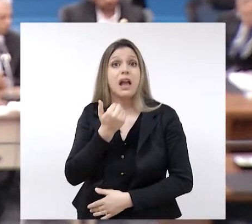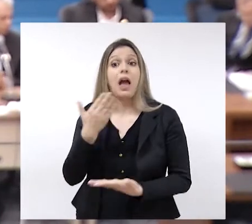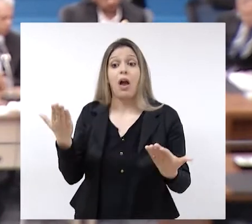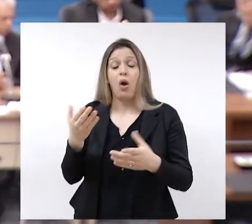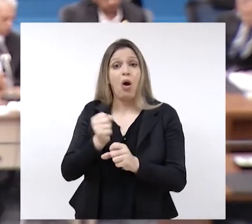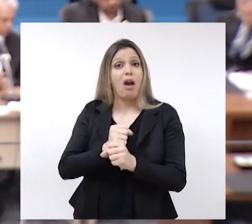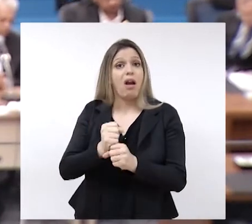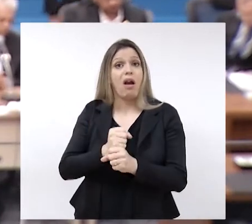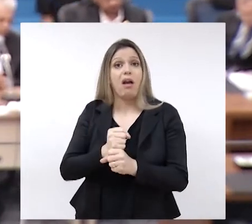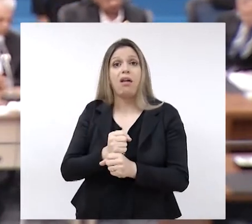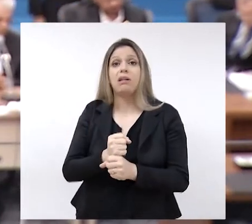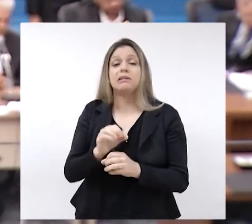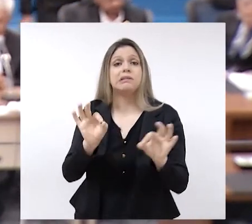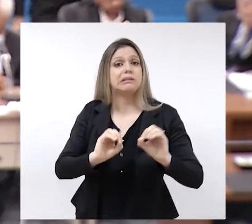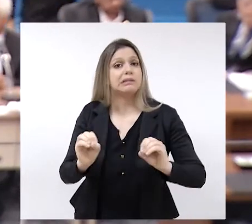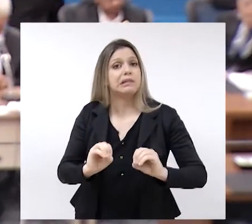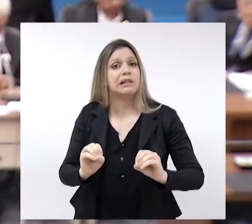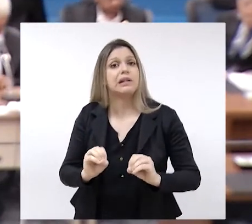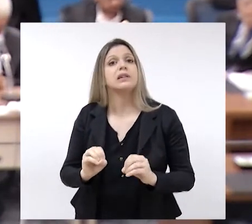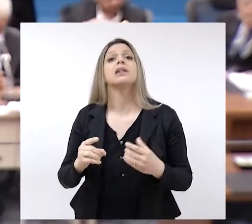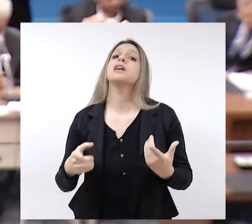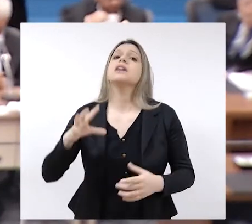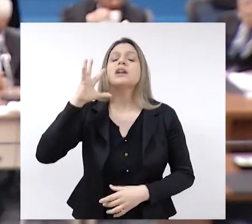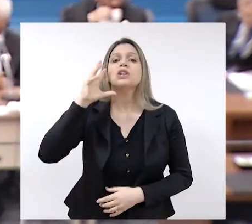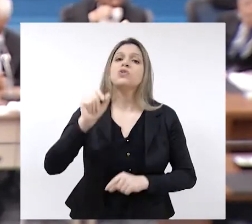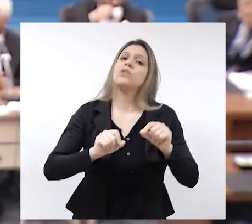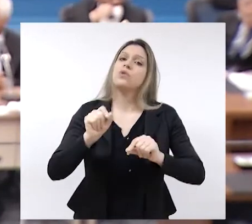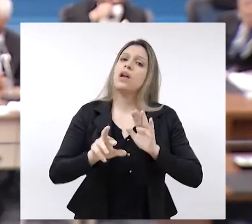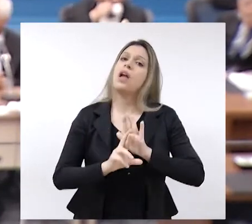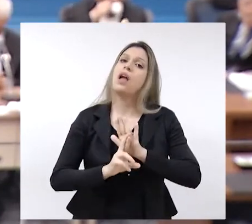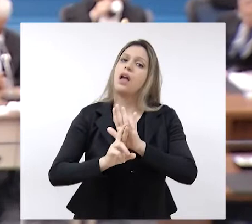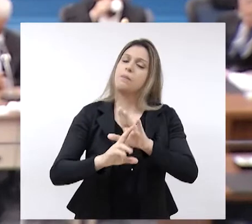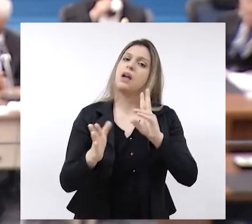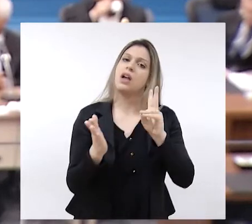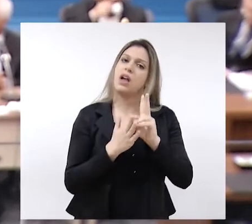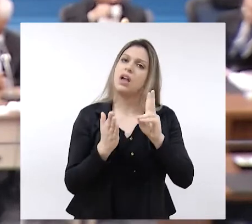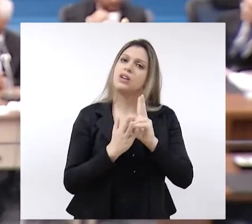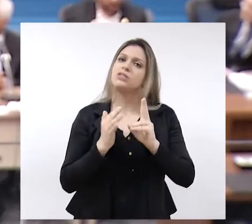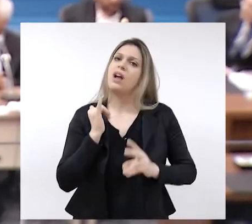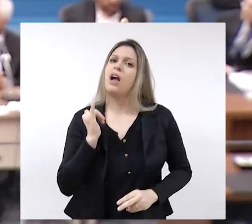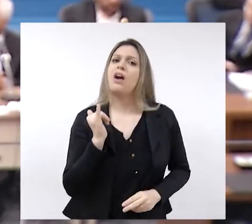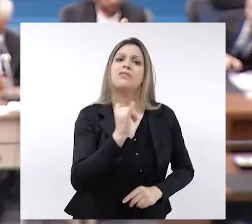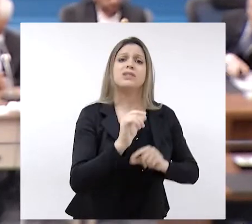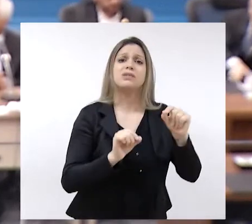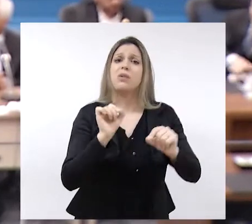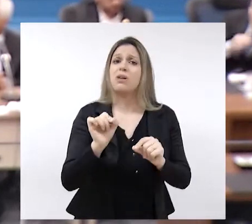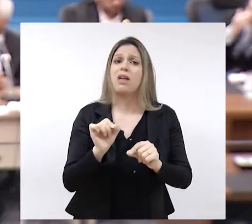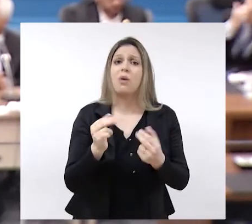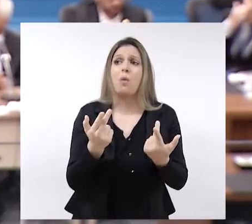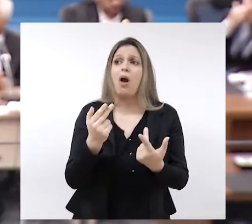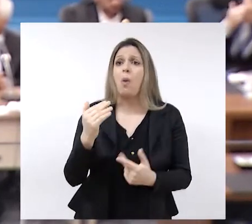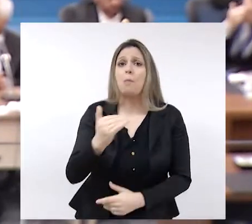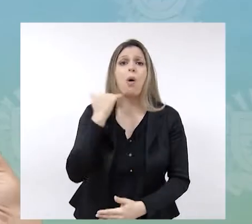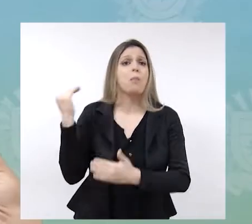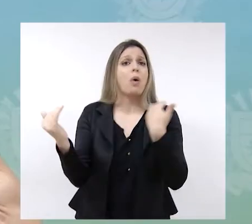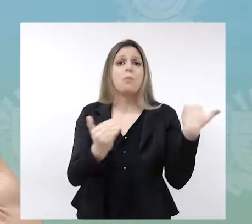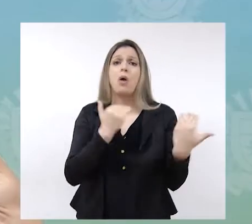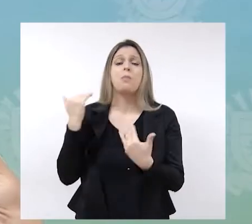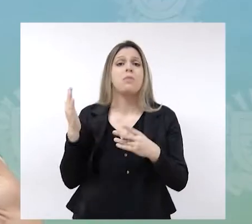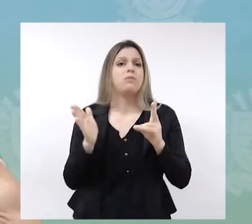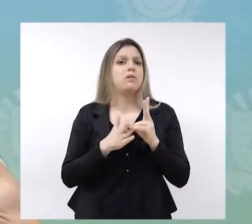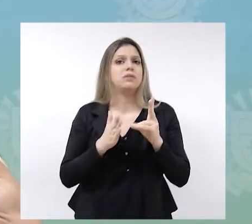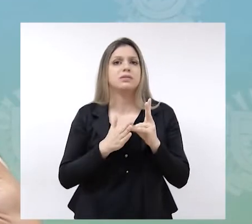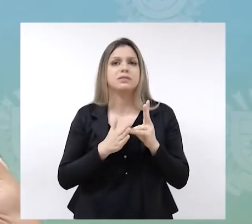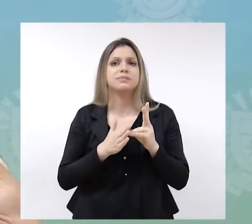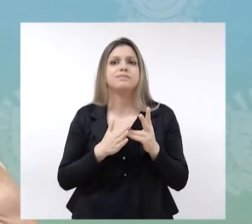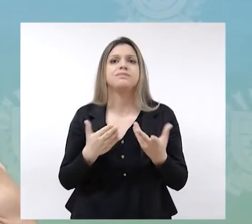início deste ano. Essa decisão é vista por muitos representantes indígenas como um ato de genocídio. O problema